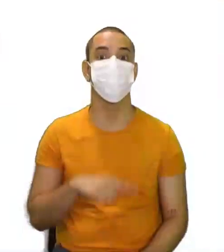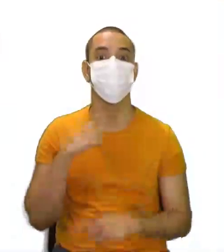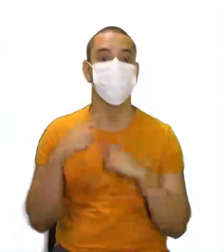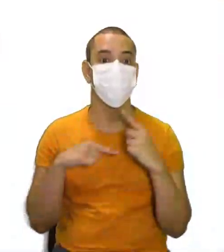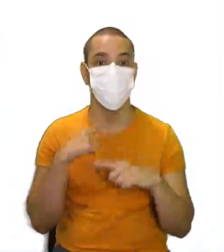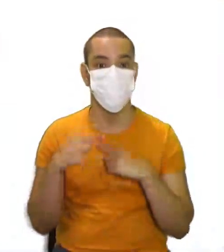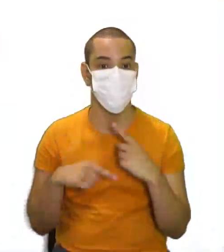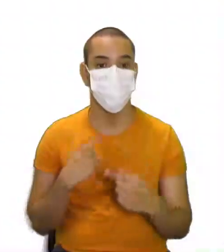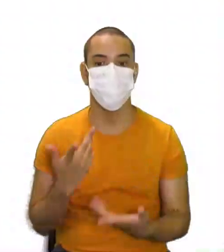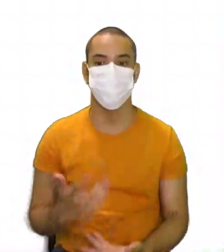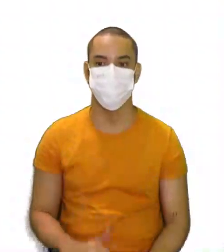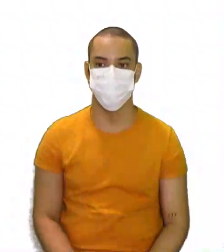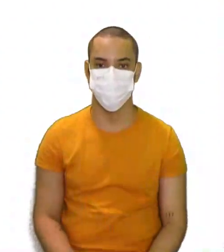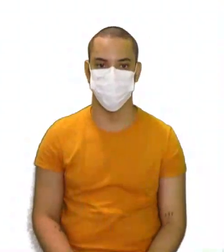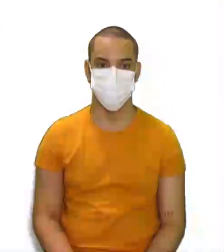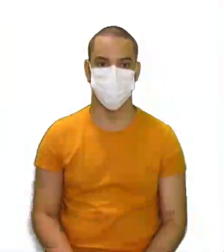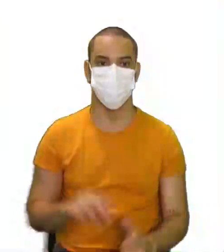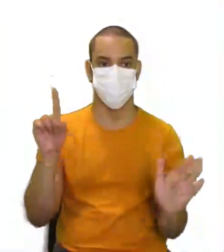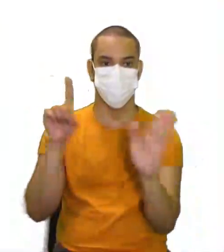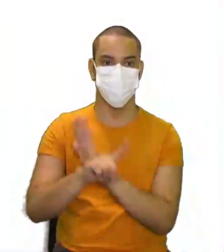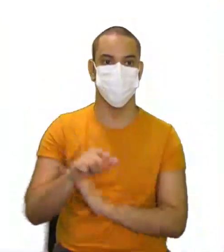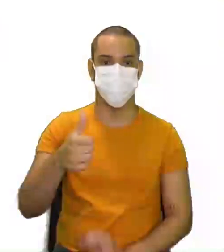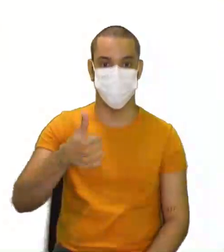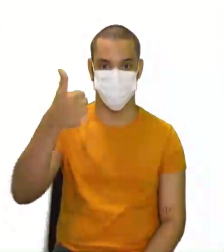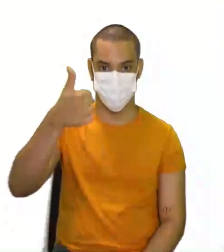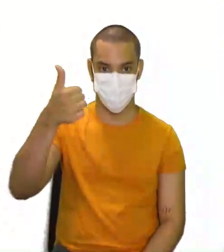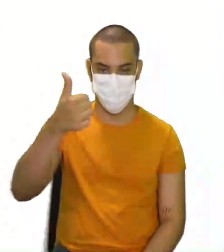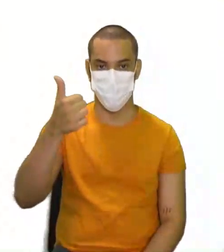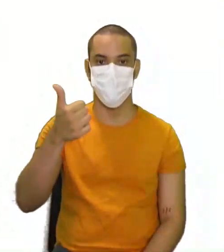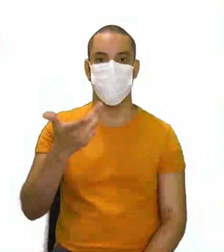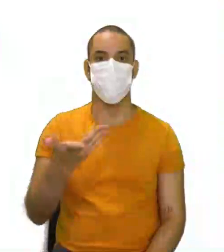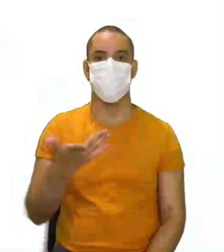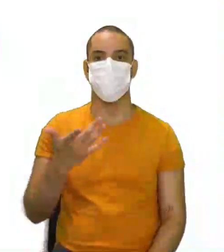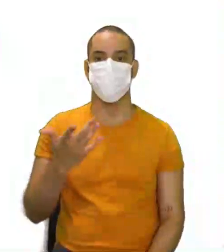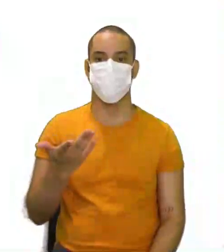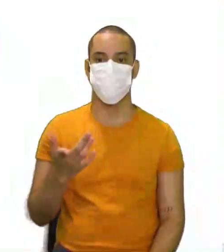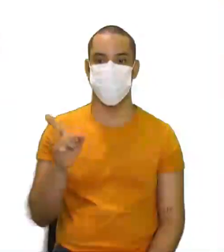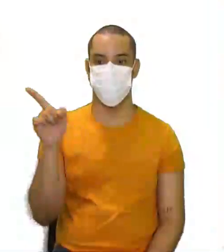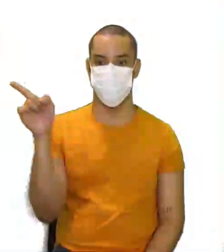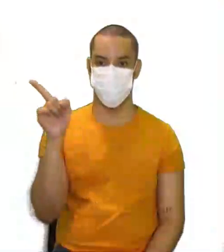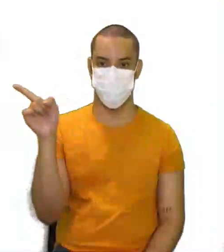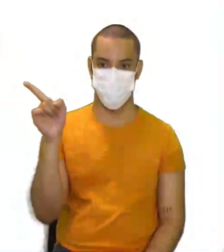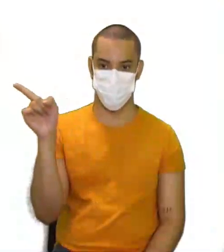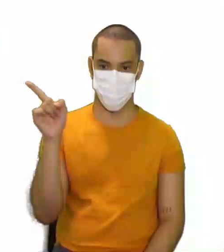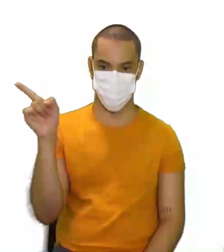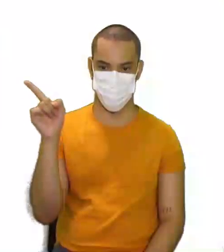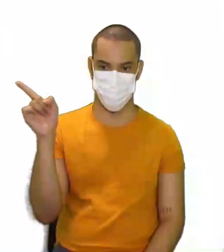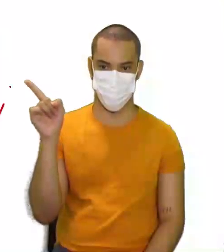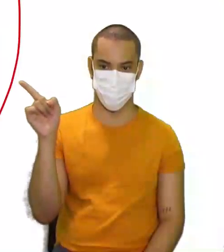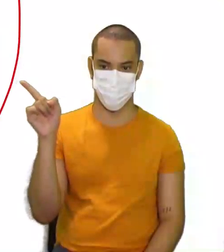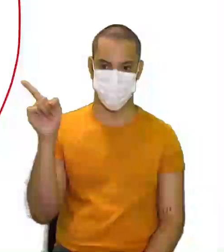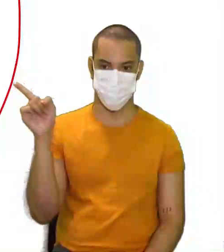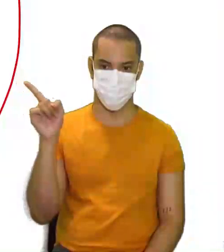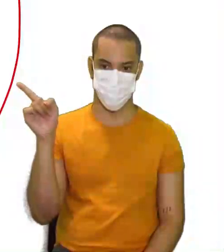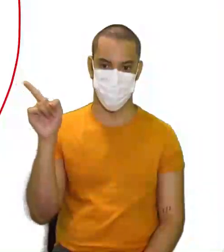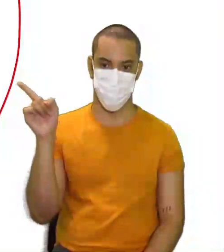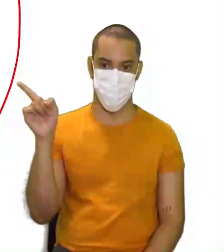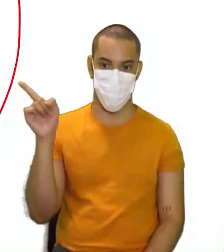dúvidas. Questão número 1. Na figura abaixo, esta figura